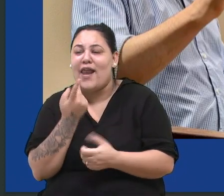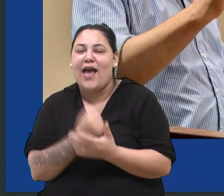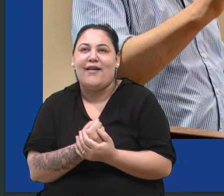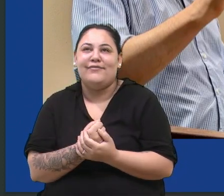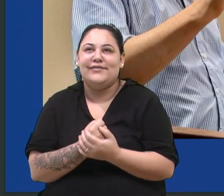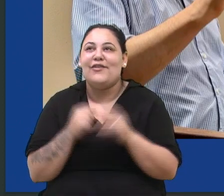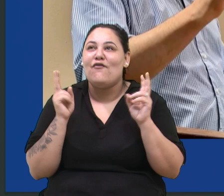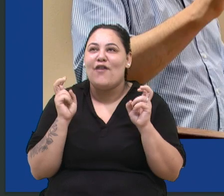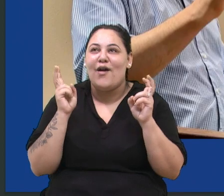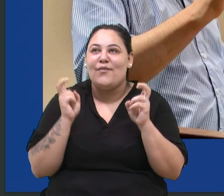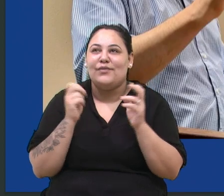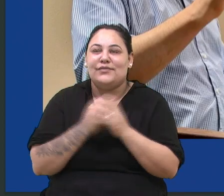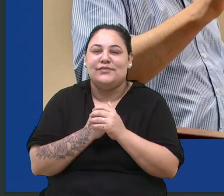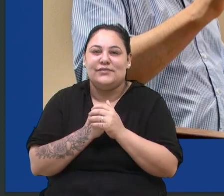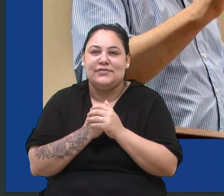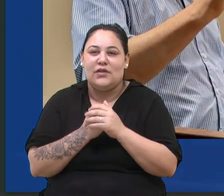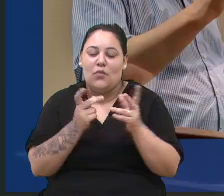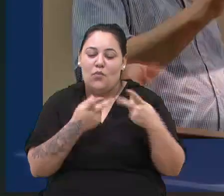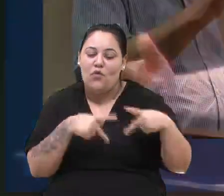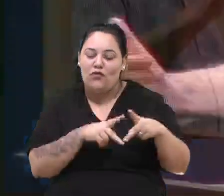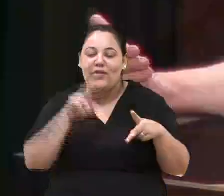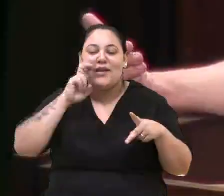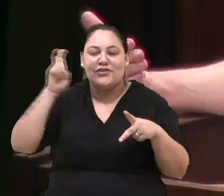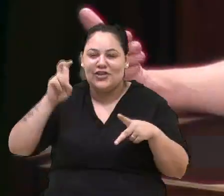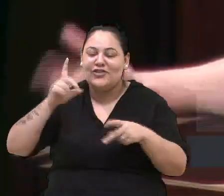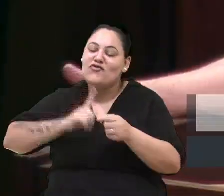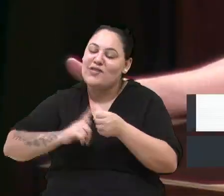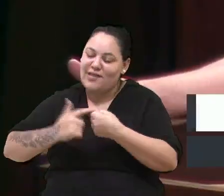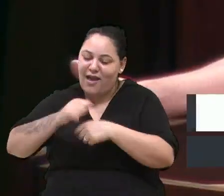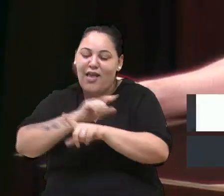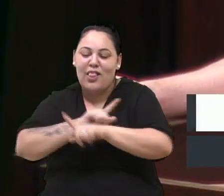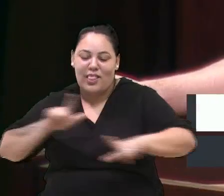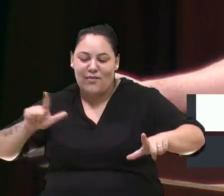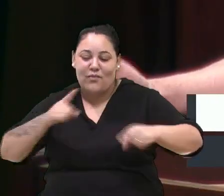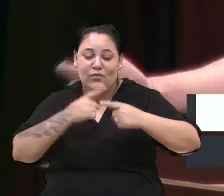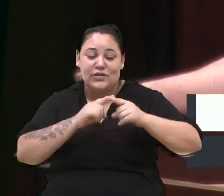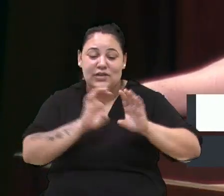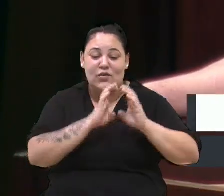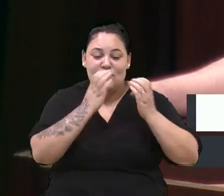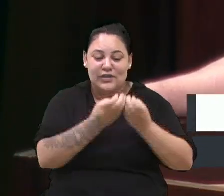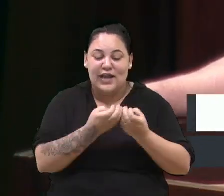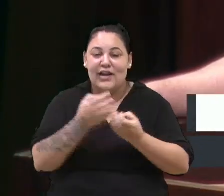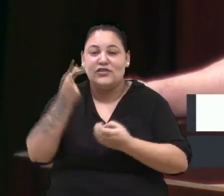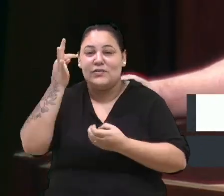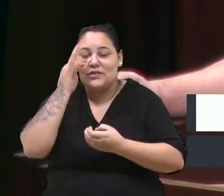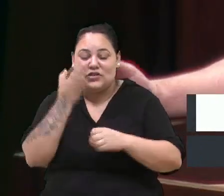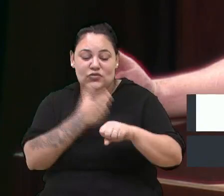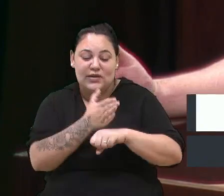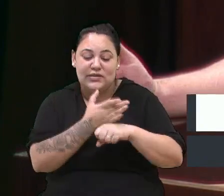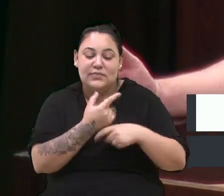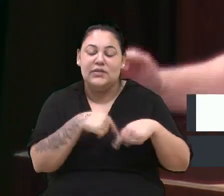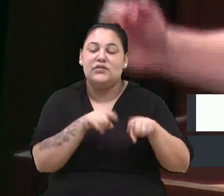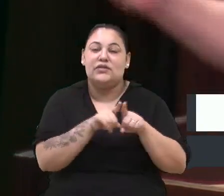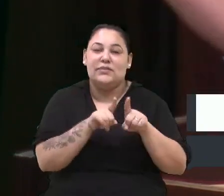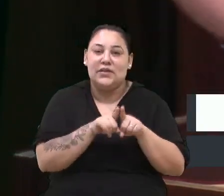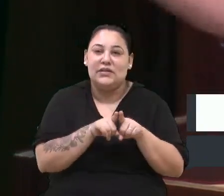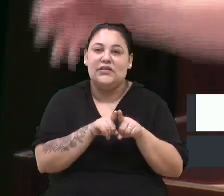povo culto, cidade limpa, né? Quando a comunidade está presente